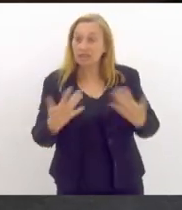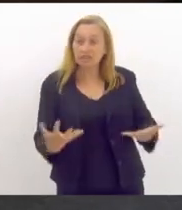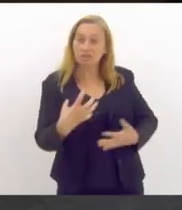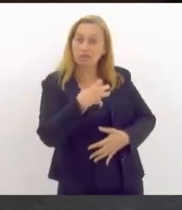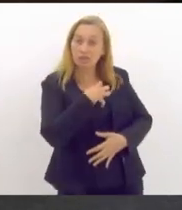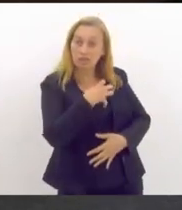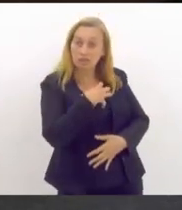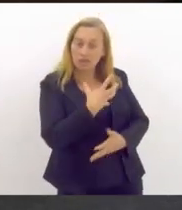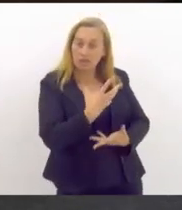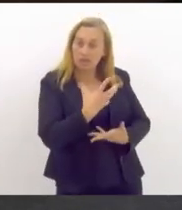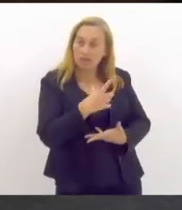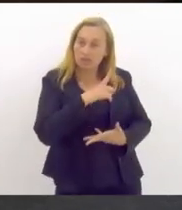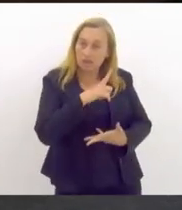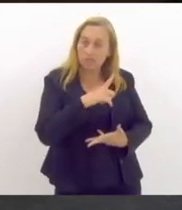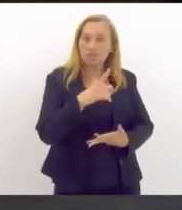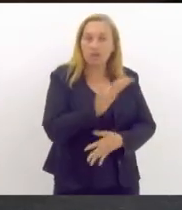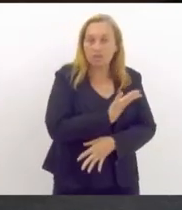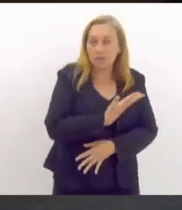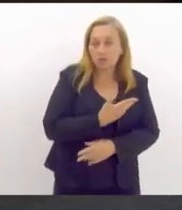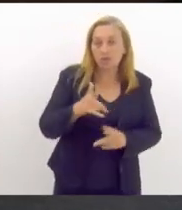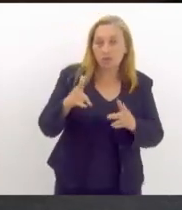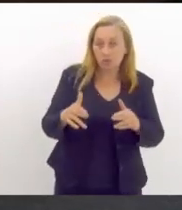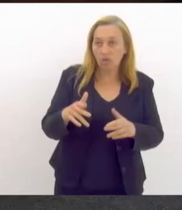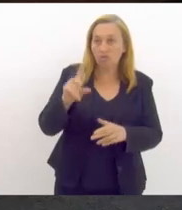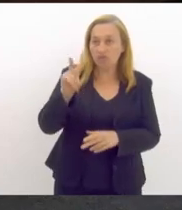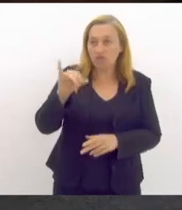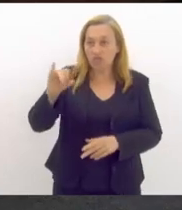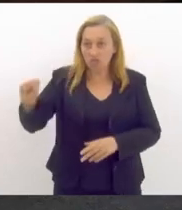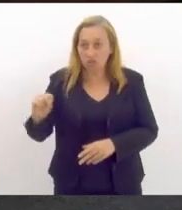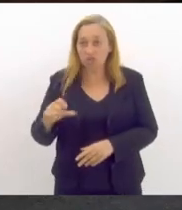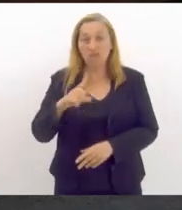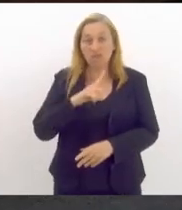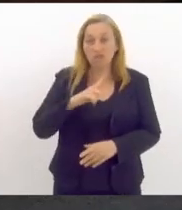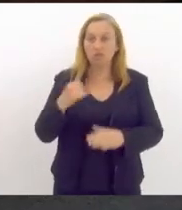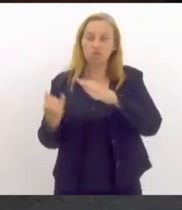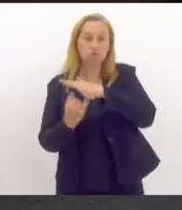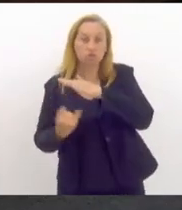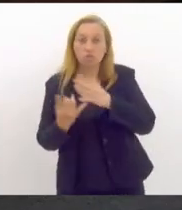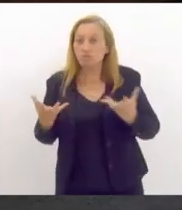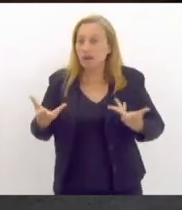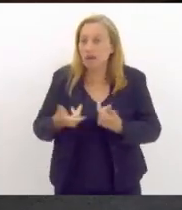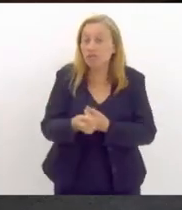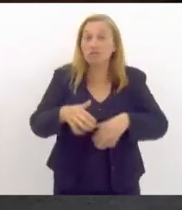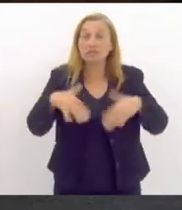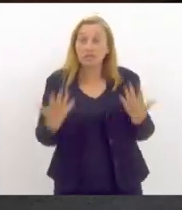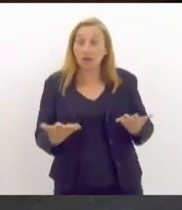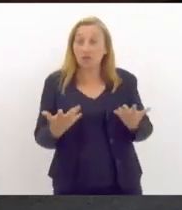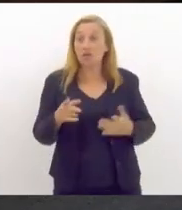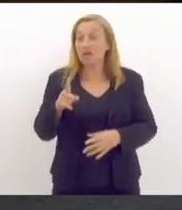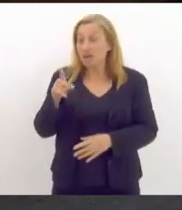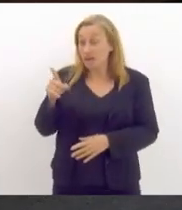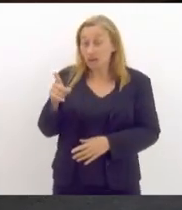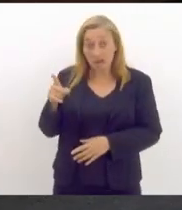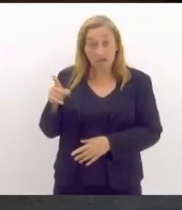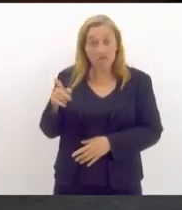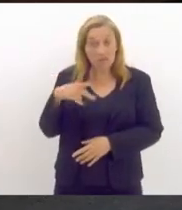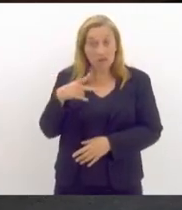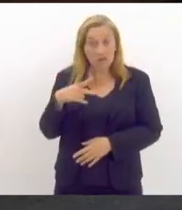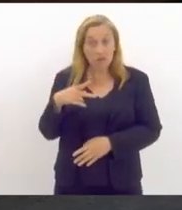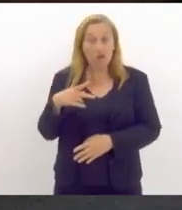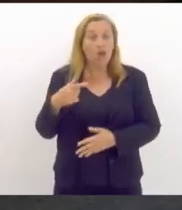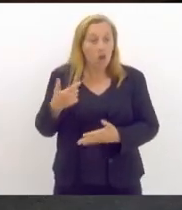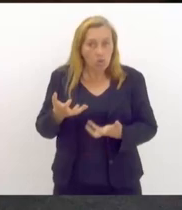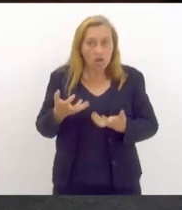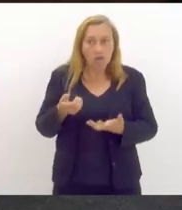em comum fora da casa que é o Vinícius Junior que é um amigo meu que tem um instituto Fantástico então e ele e ele foi por conta própria então eu quero